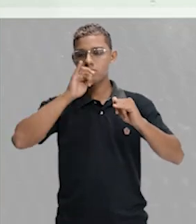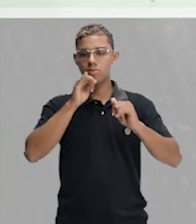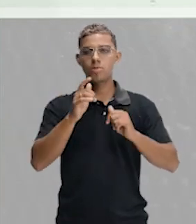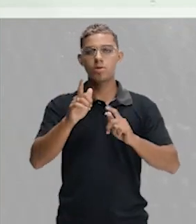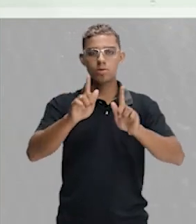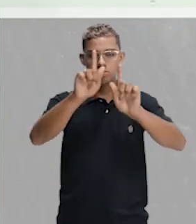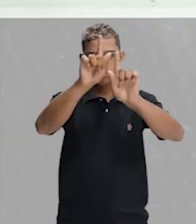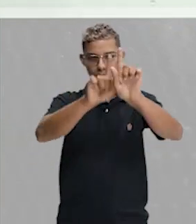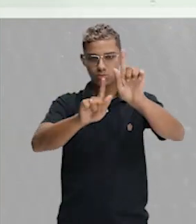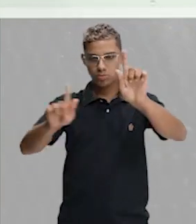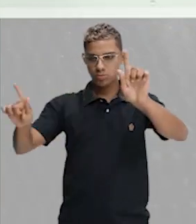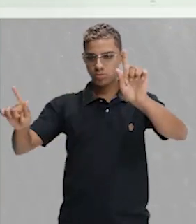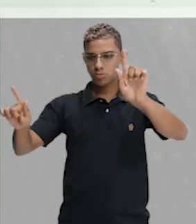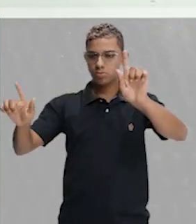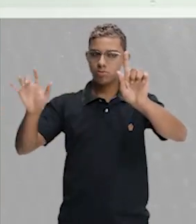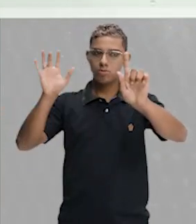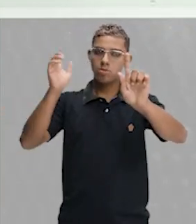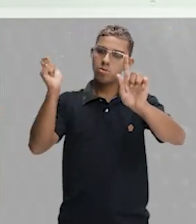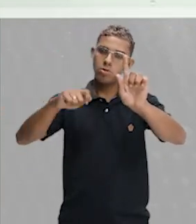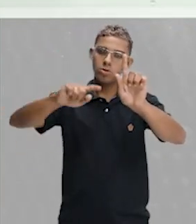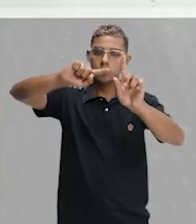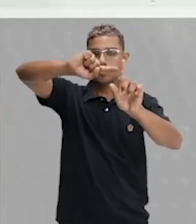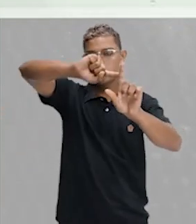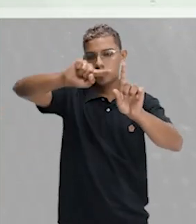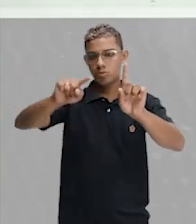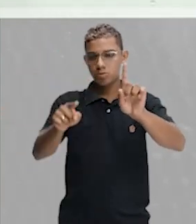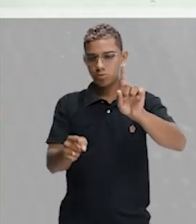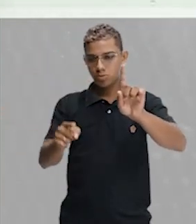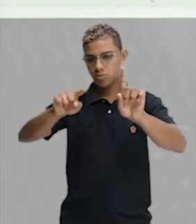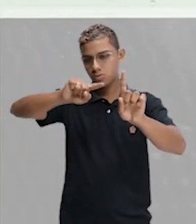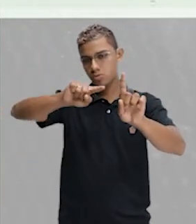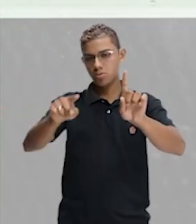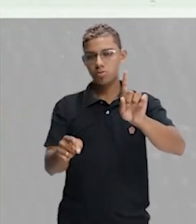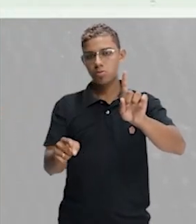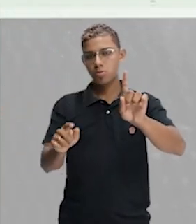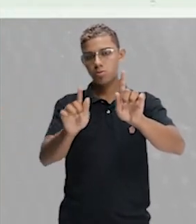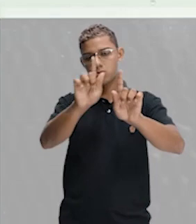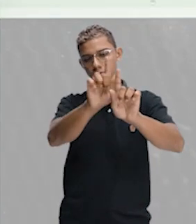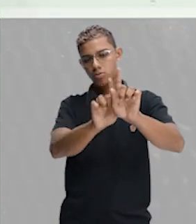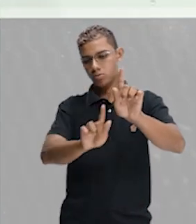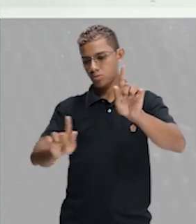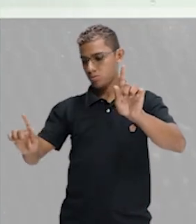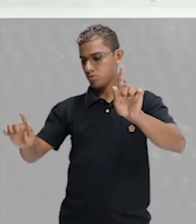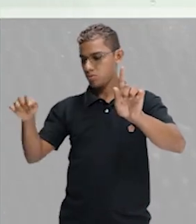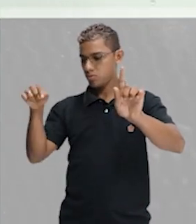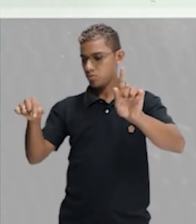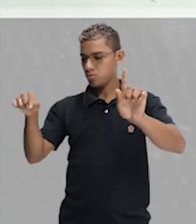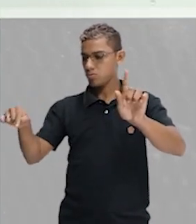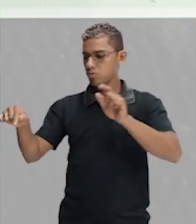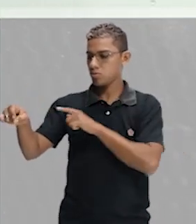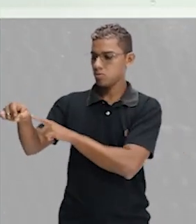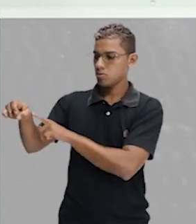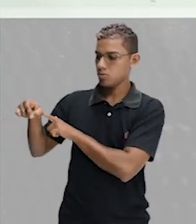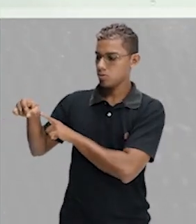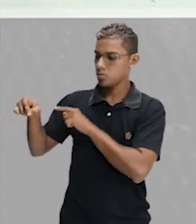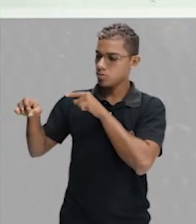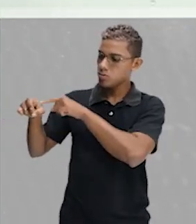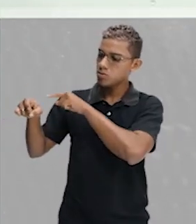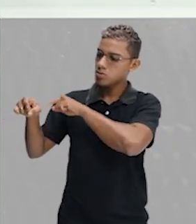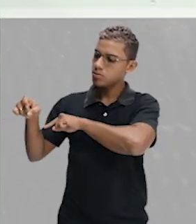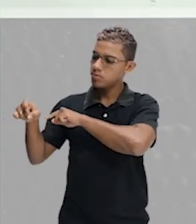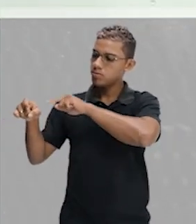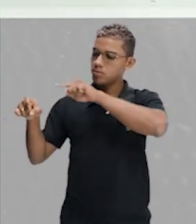cartesiano ele faz ele pode fazer um ângulo com baixo x tá essa é a sua declividade então você pode